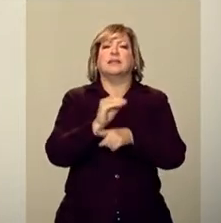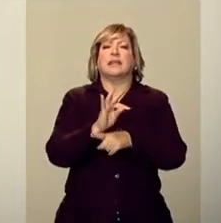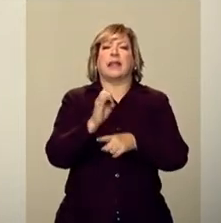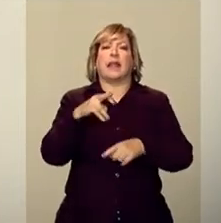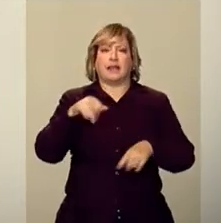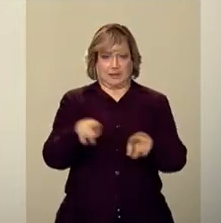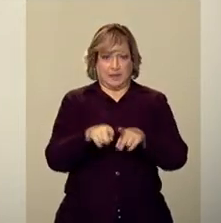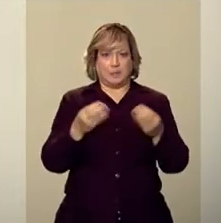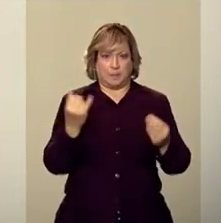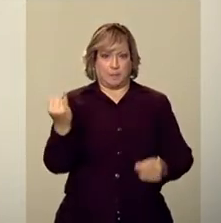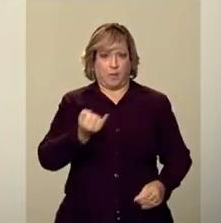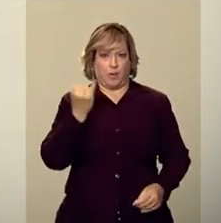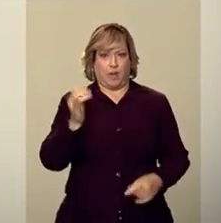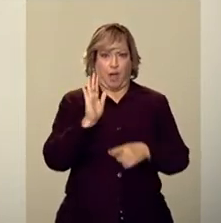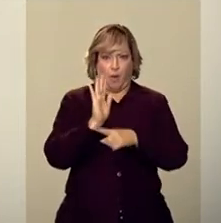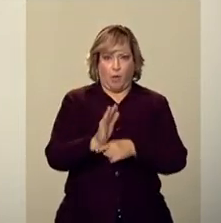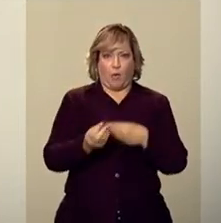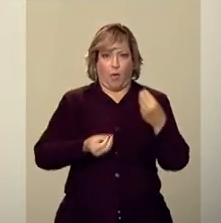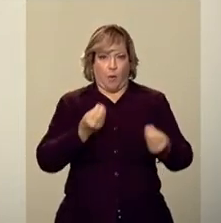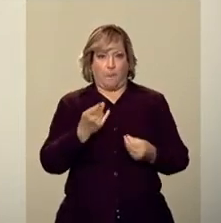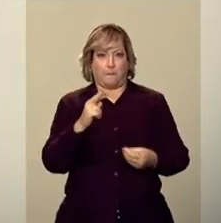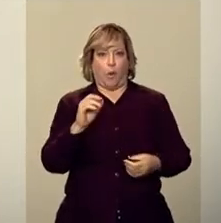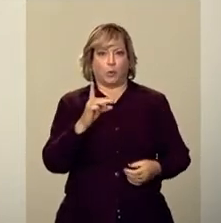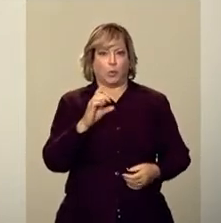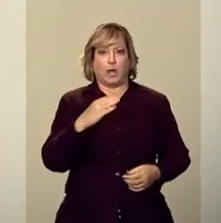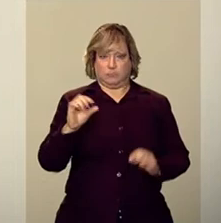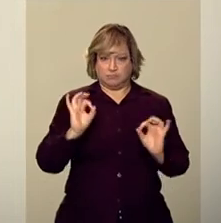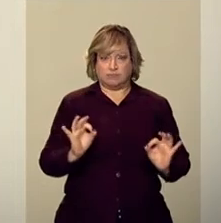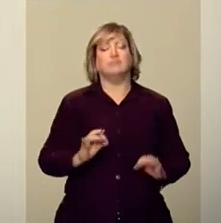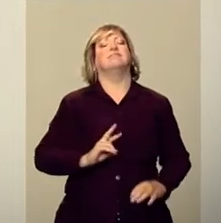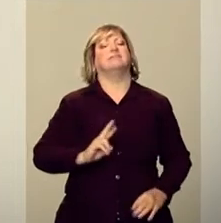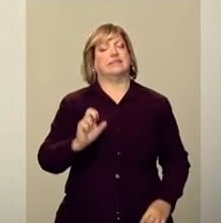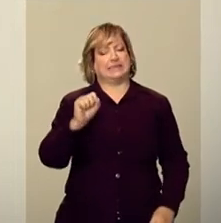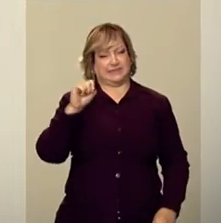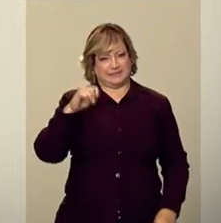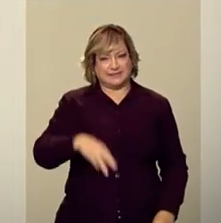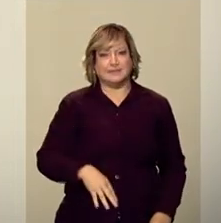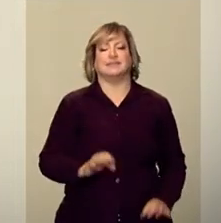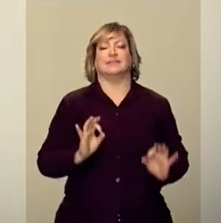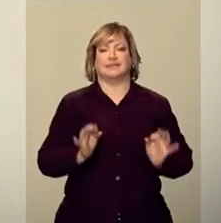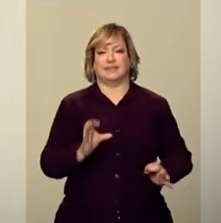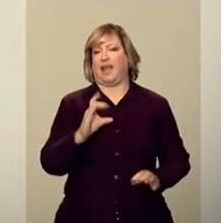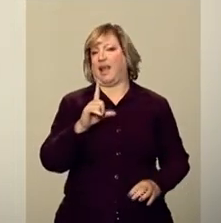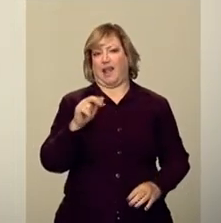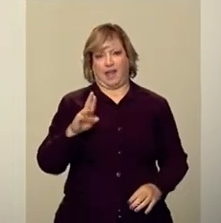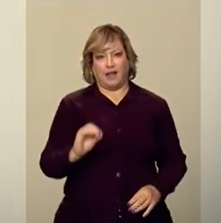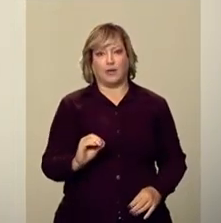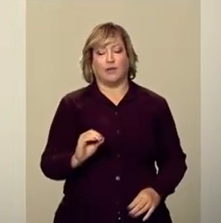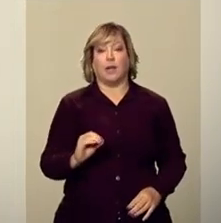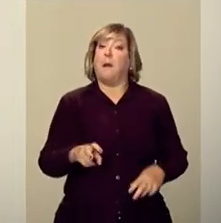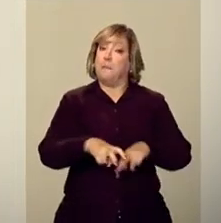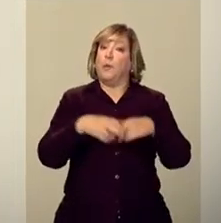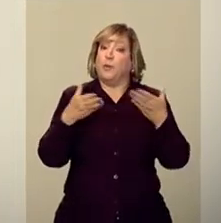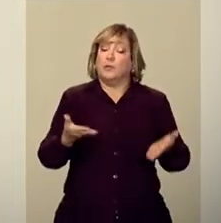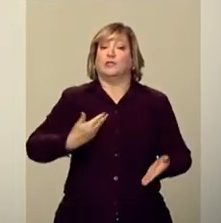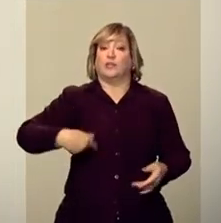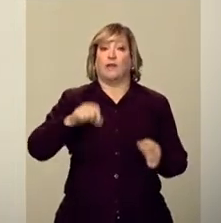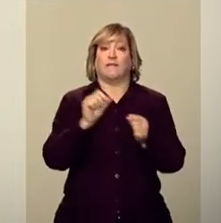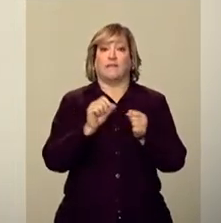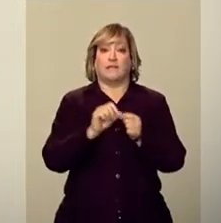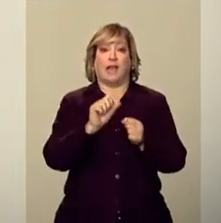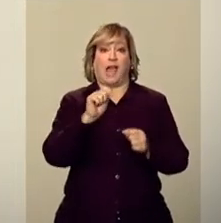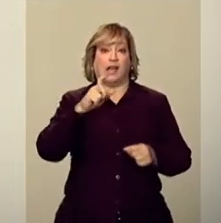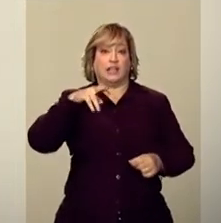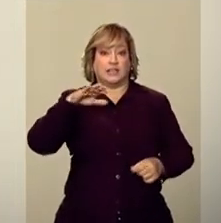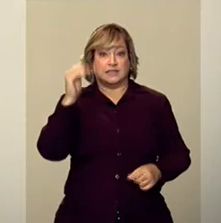é muito importante para o aumento da produtividade não é presidenta claro que é Luciano e foi por isso que Nós criamos a agência